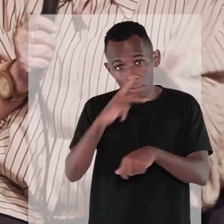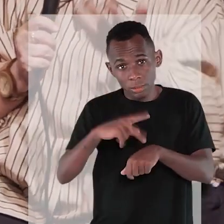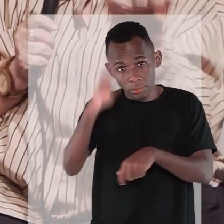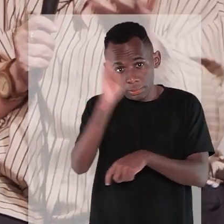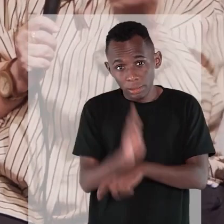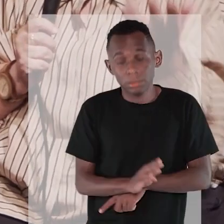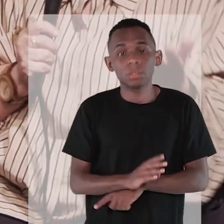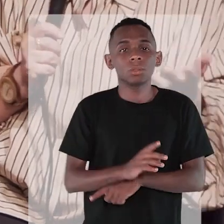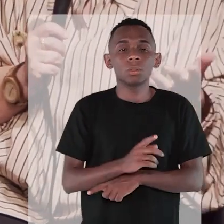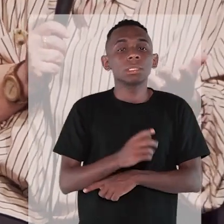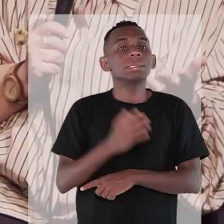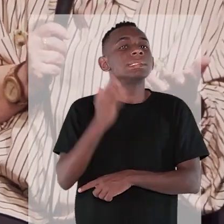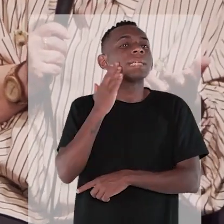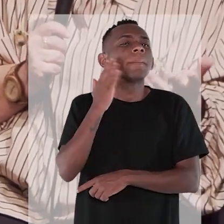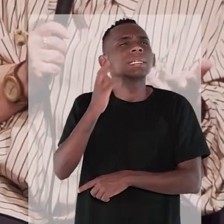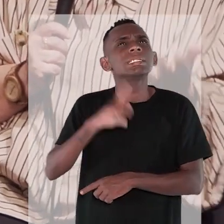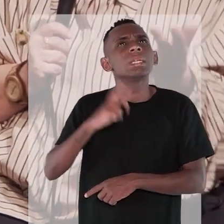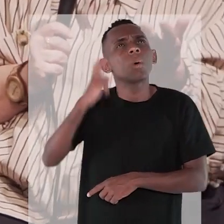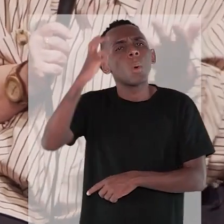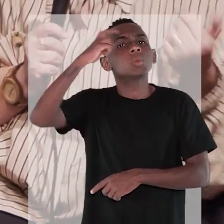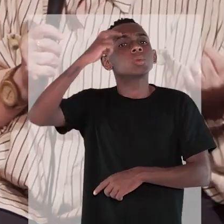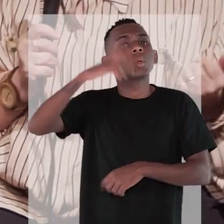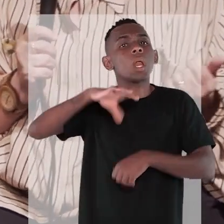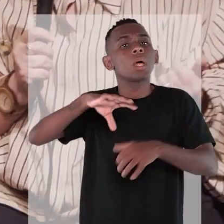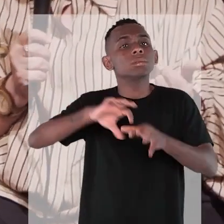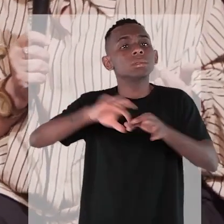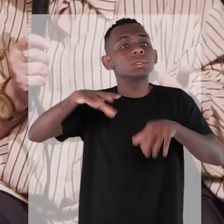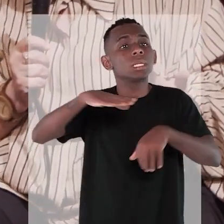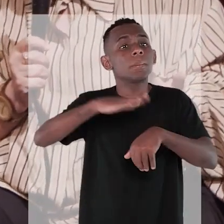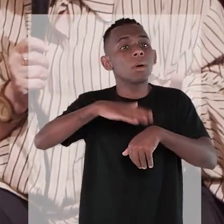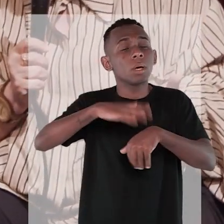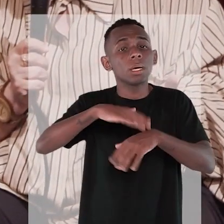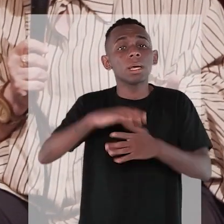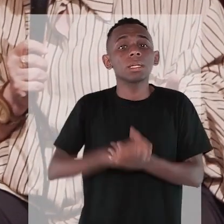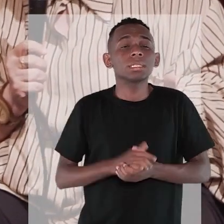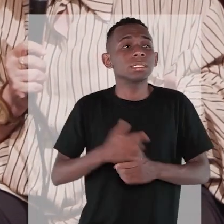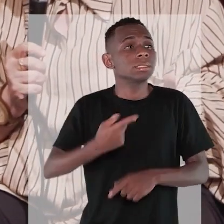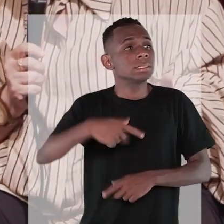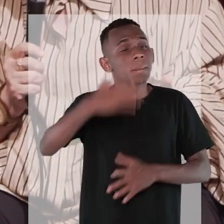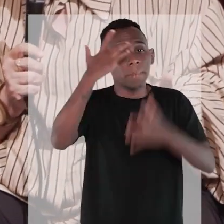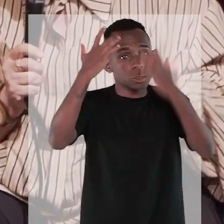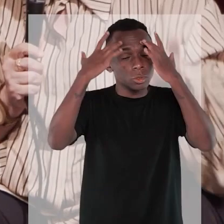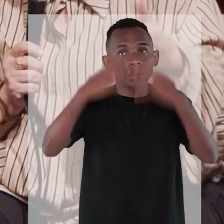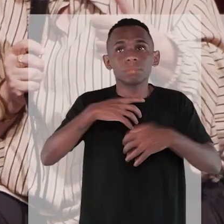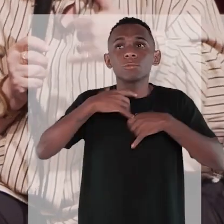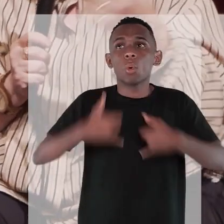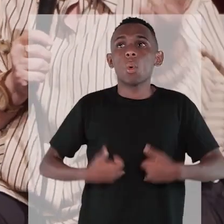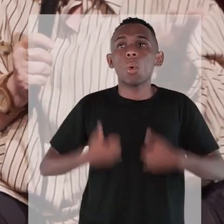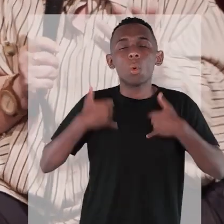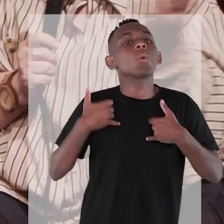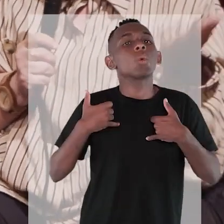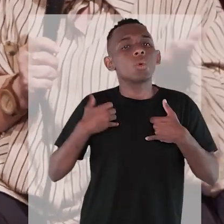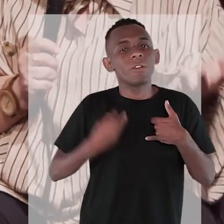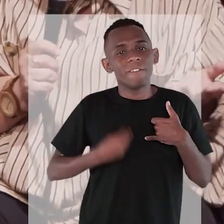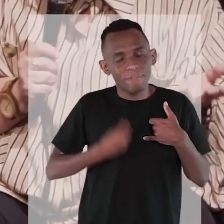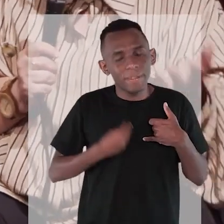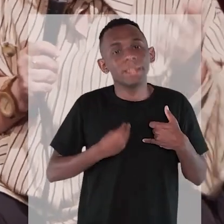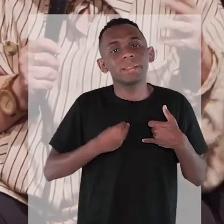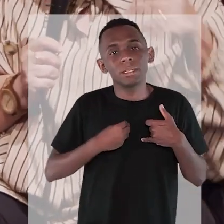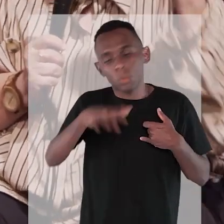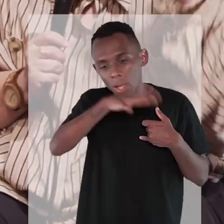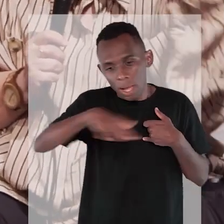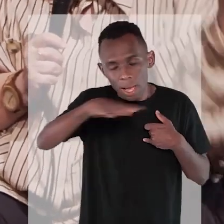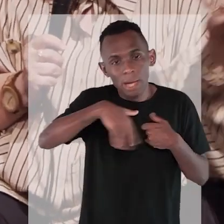cultura democrática na hora que as pessoas começarem a ter orgulho de viver numa democracia. E a democracia ela não